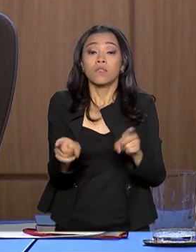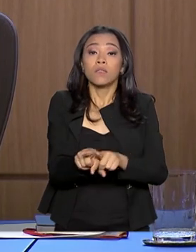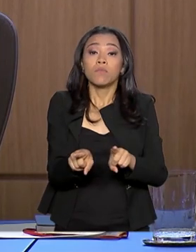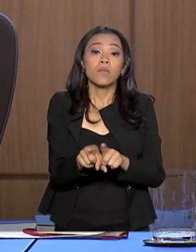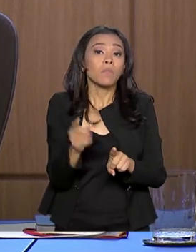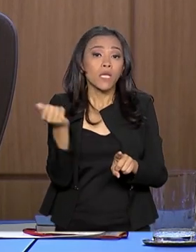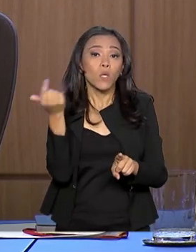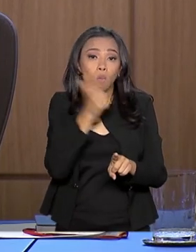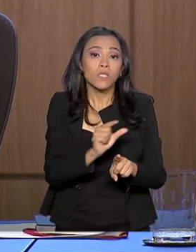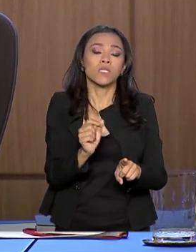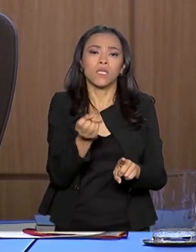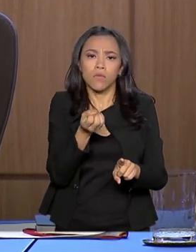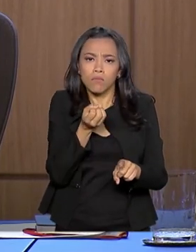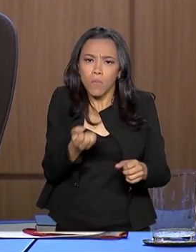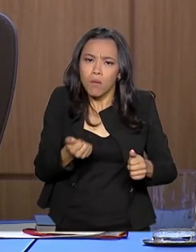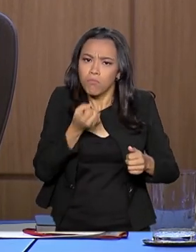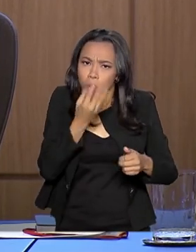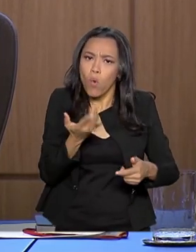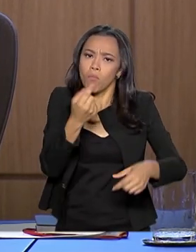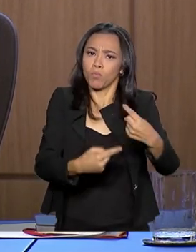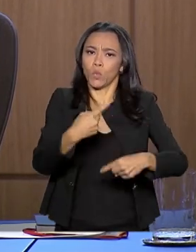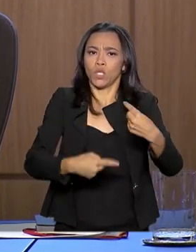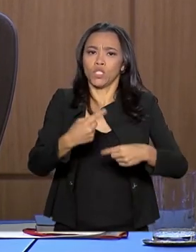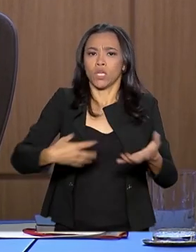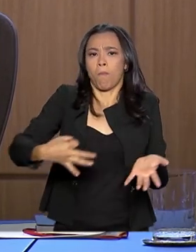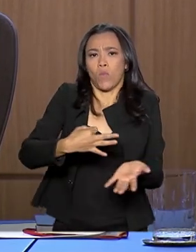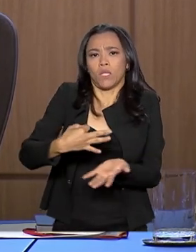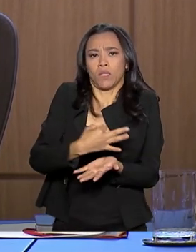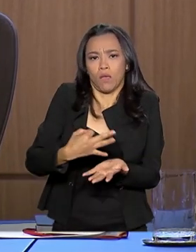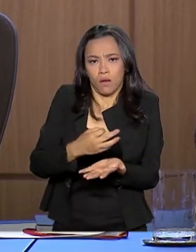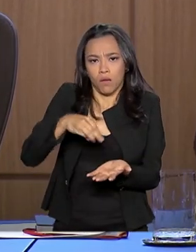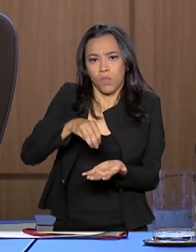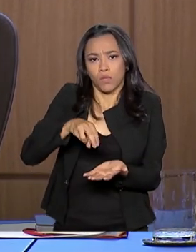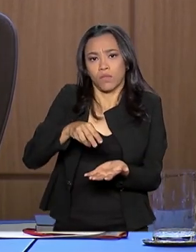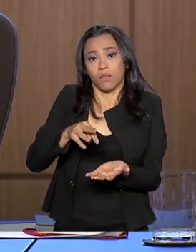pleno da política monetária e para a recuperação sustentável da economia.